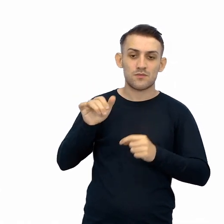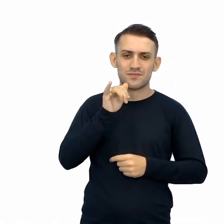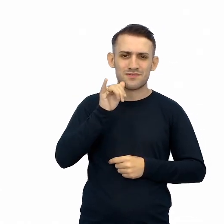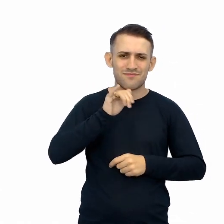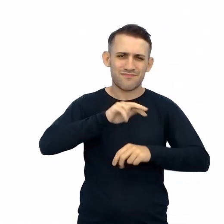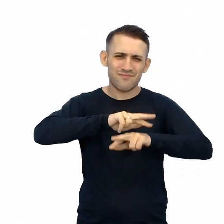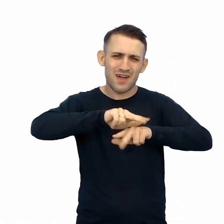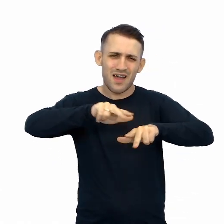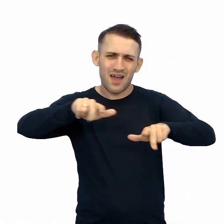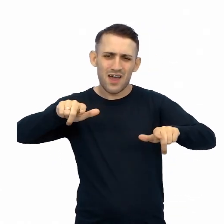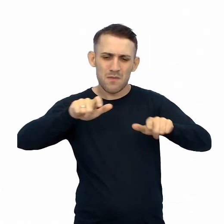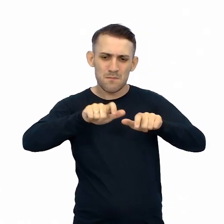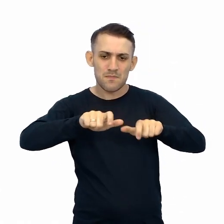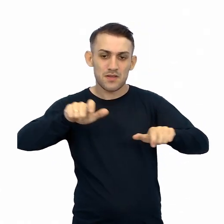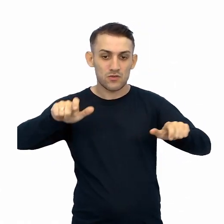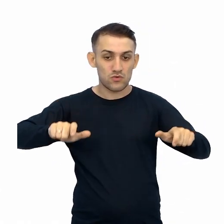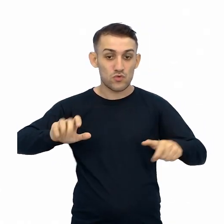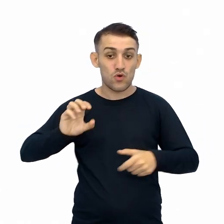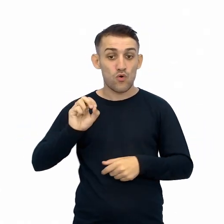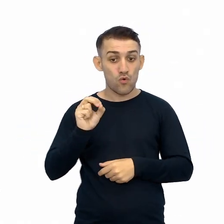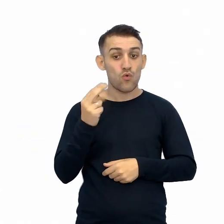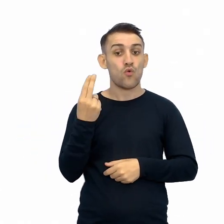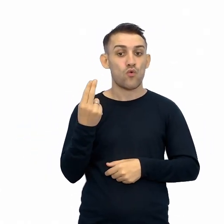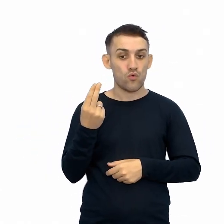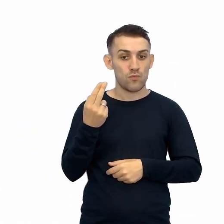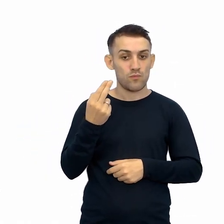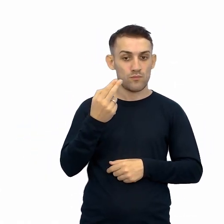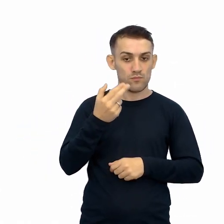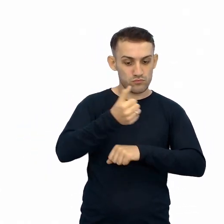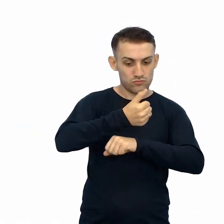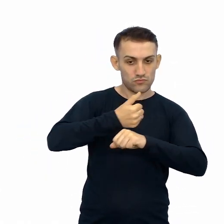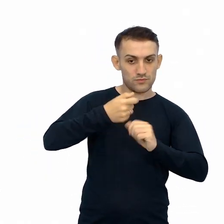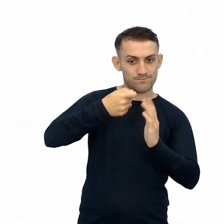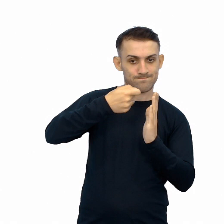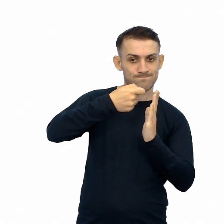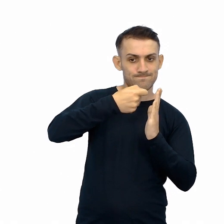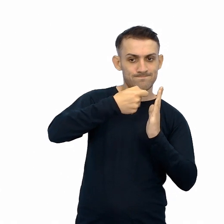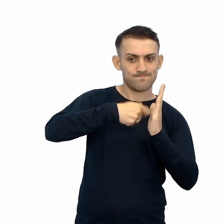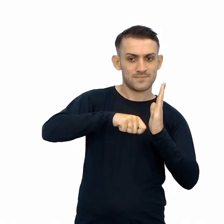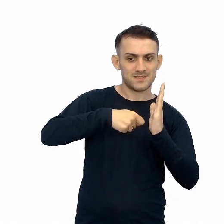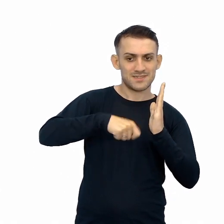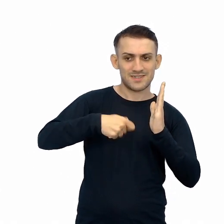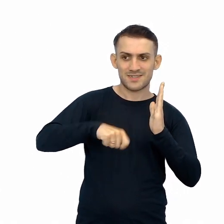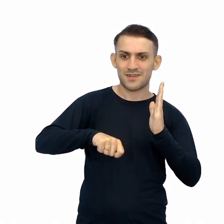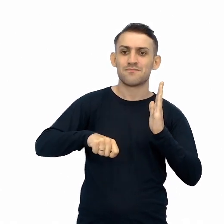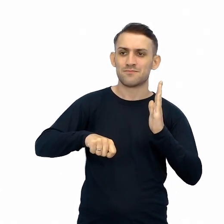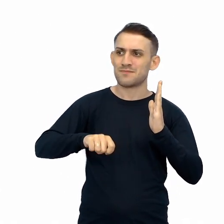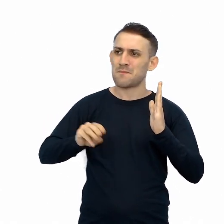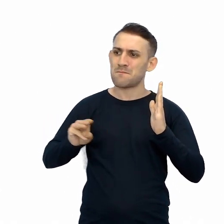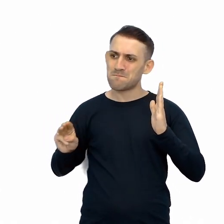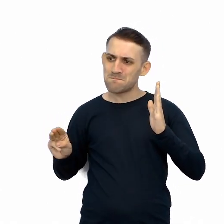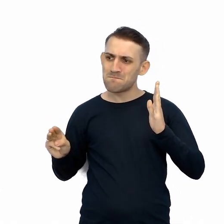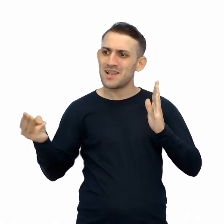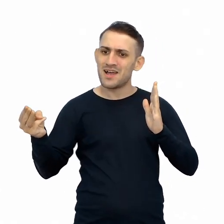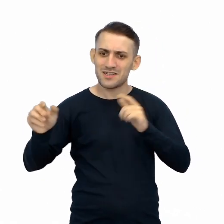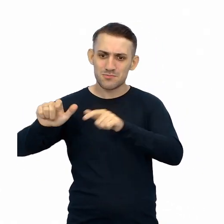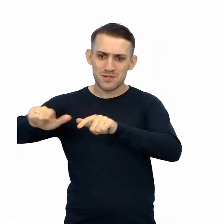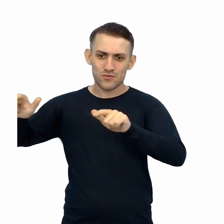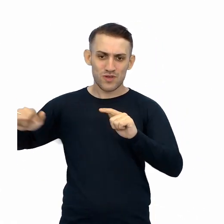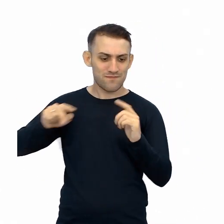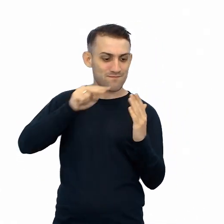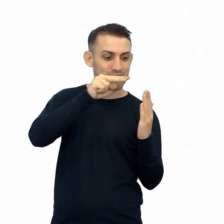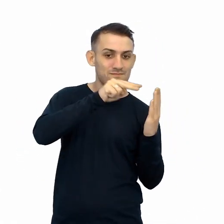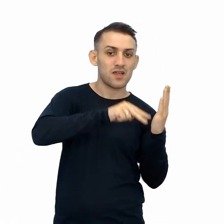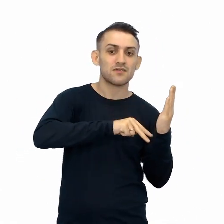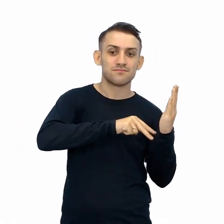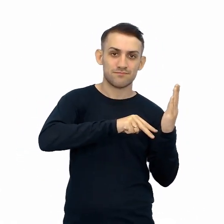de pessoas. Ou um escritor pode estar escrevendo para milhares de leitores, não é